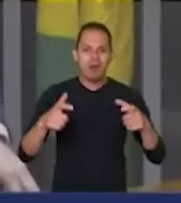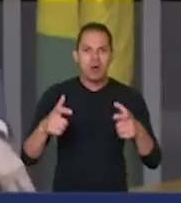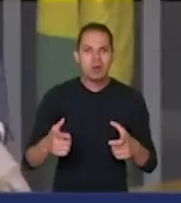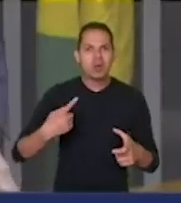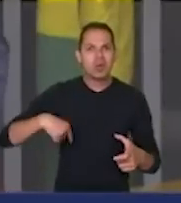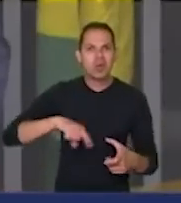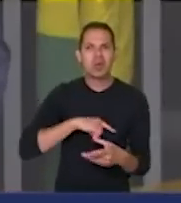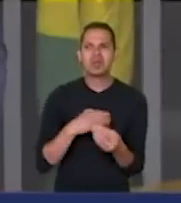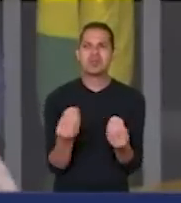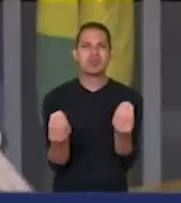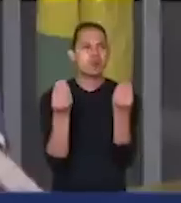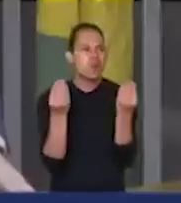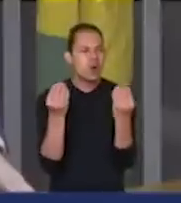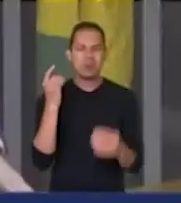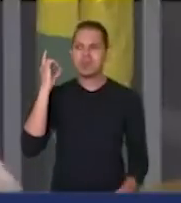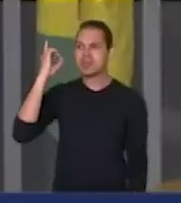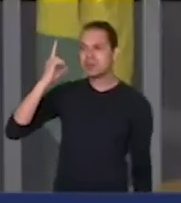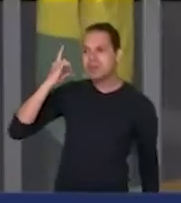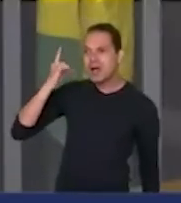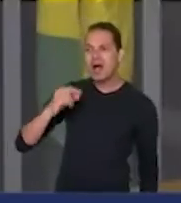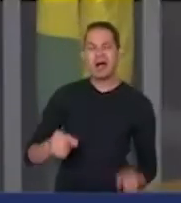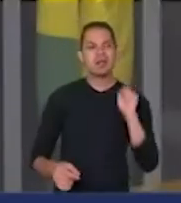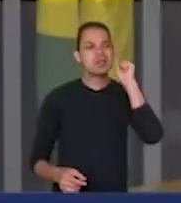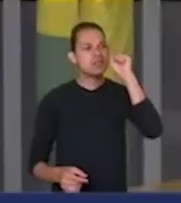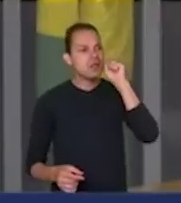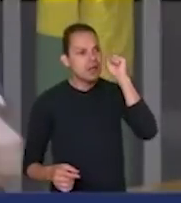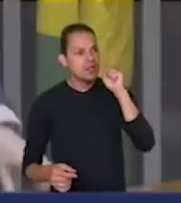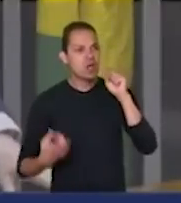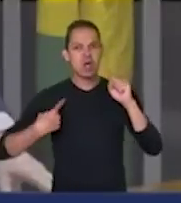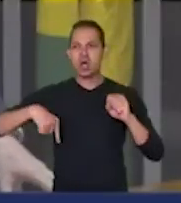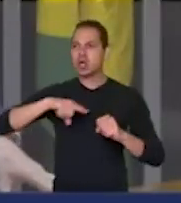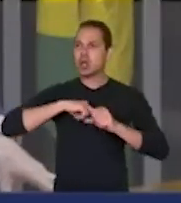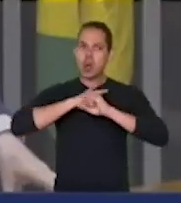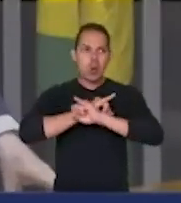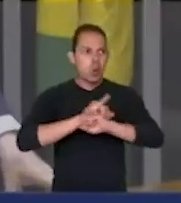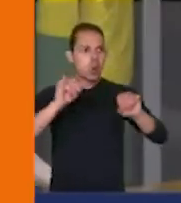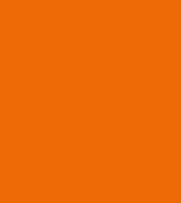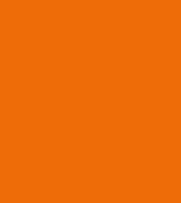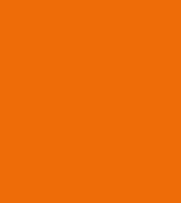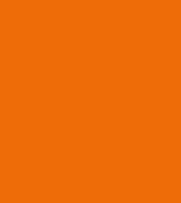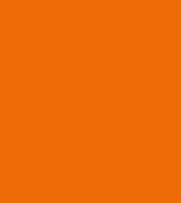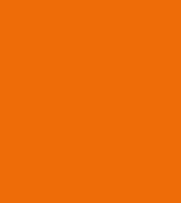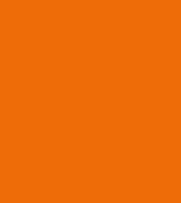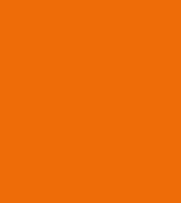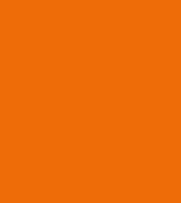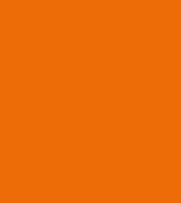deputados e senadores para se pronunciarem aqui contra isso?